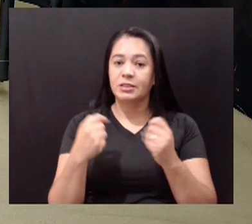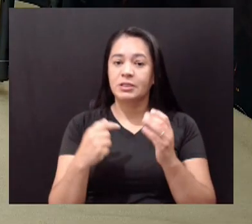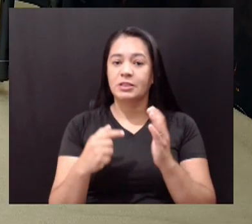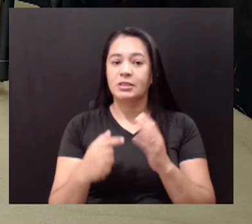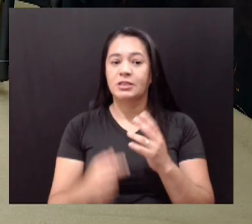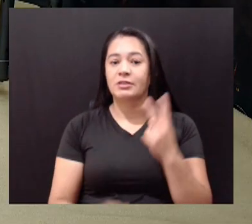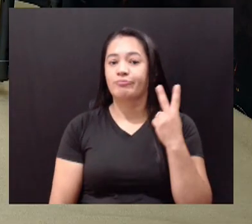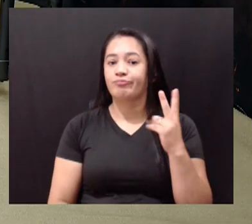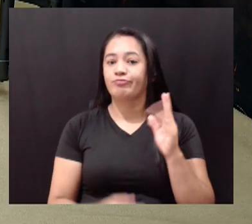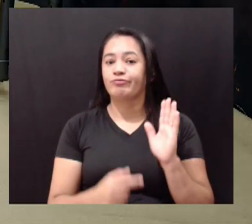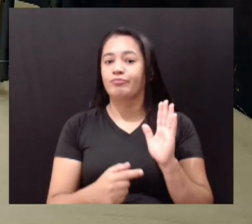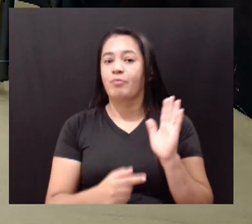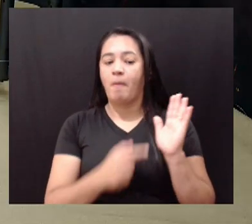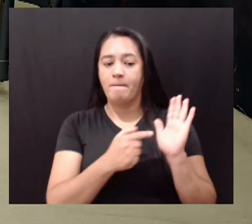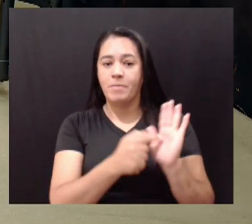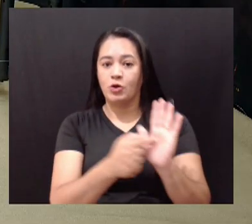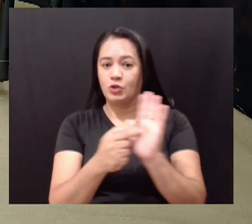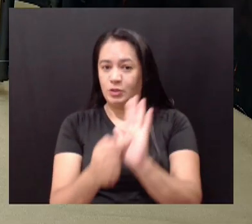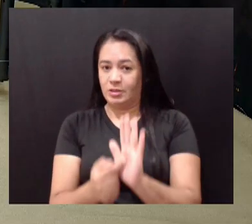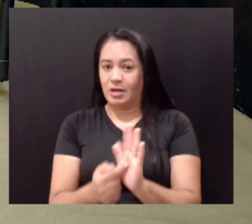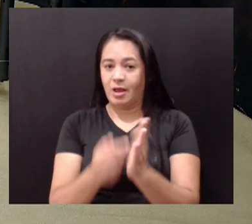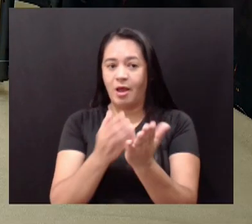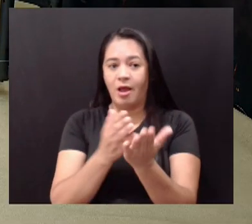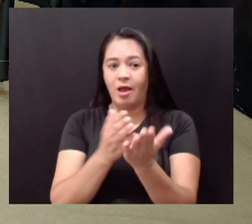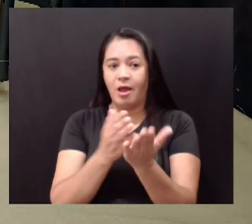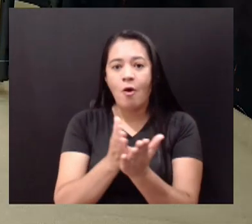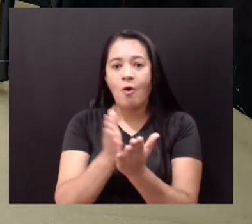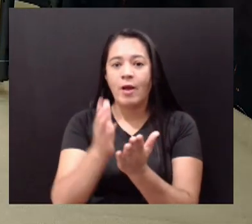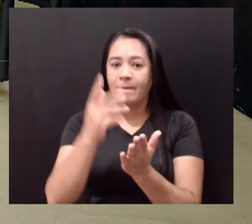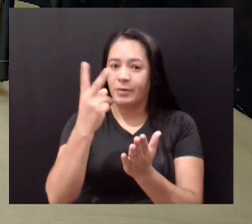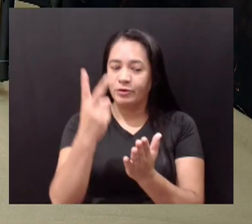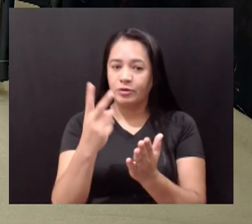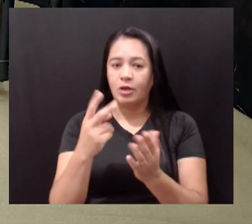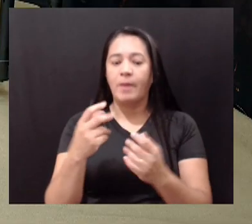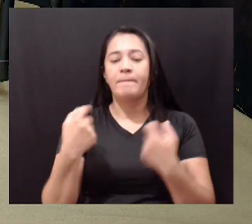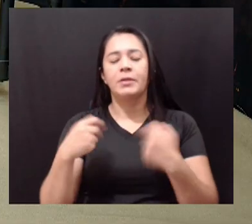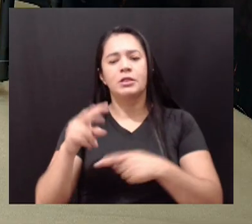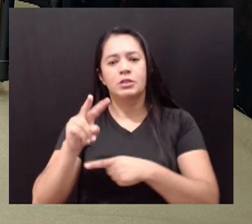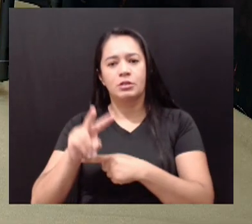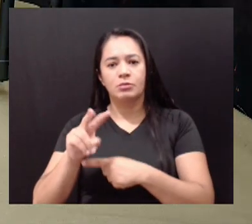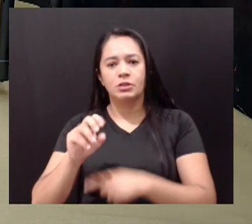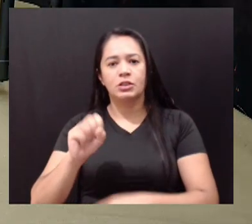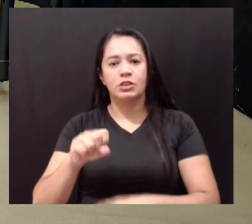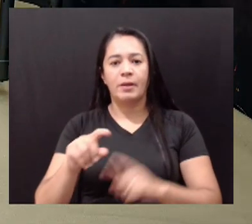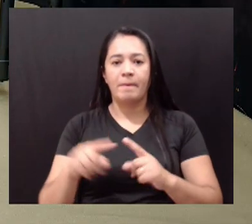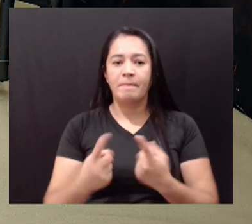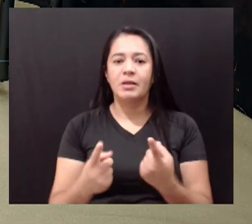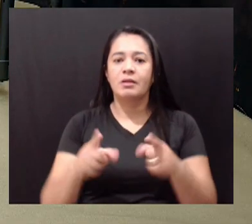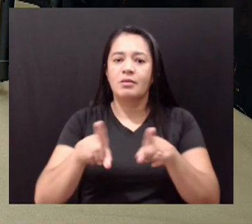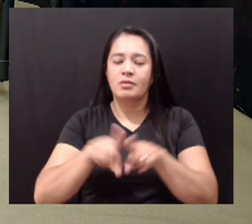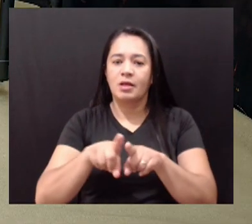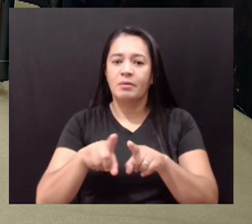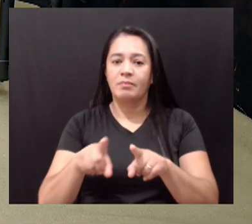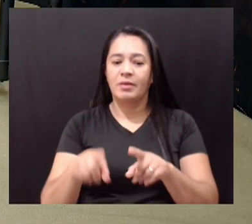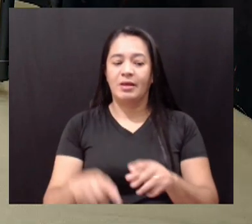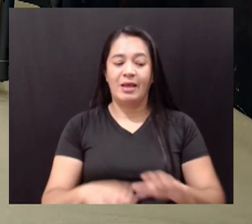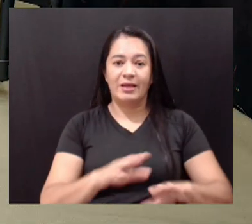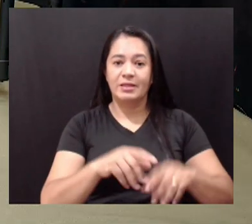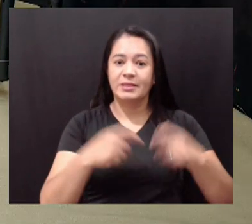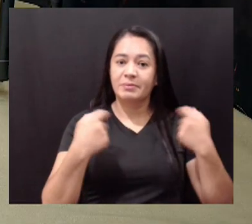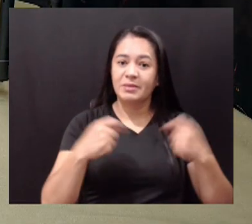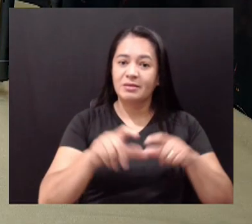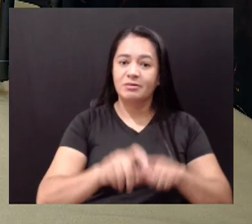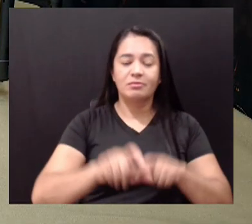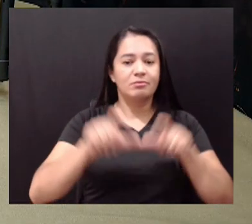2 caminhos para a criança. Precisa proteger sim, mas também precisa deixar que a criança seja independente. E só que eu quero